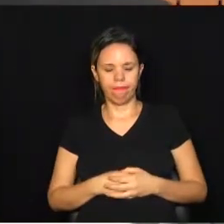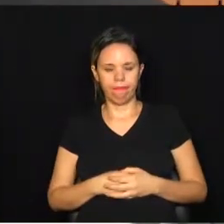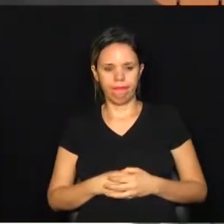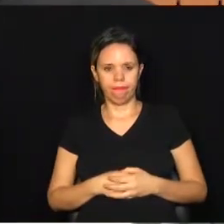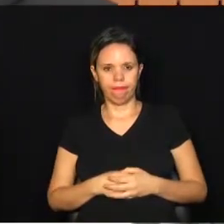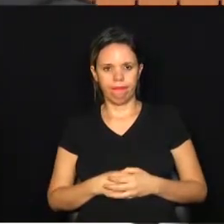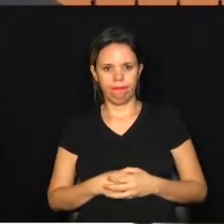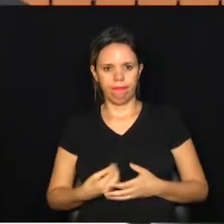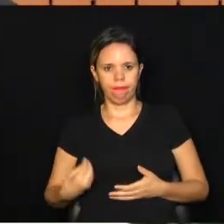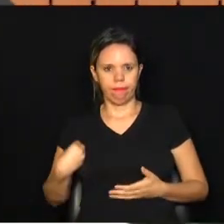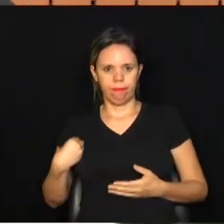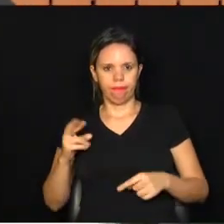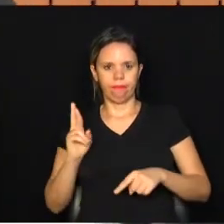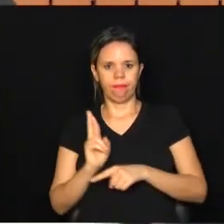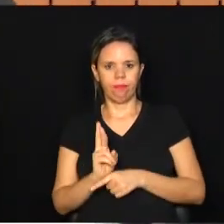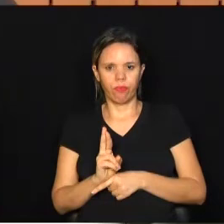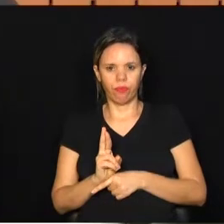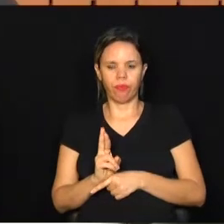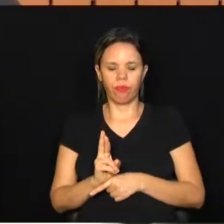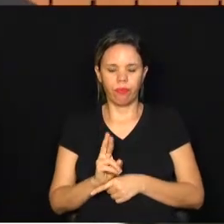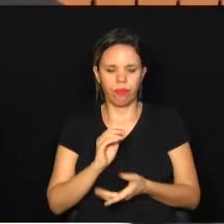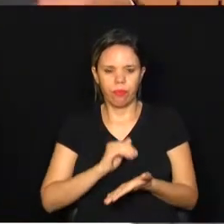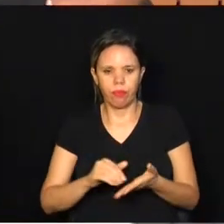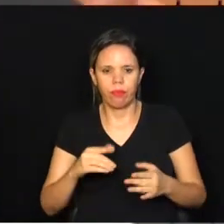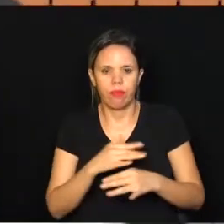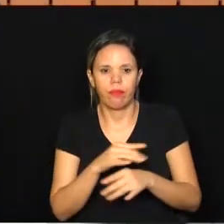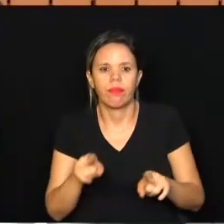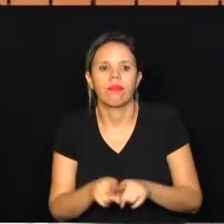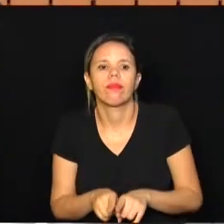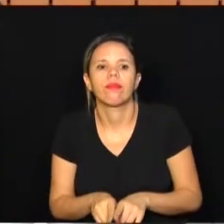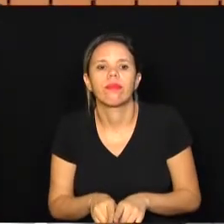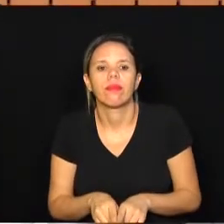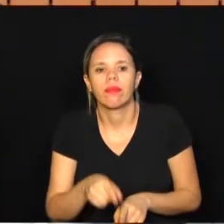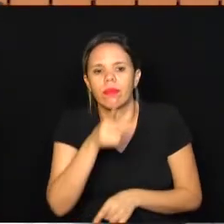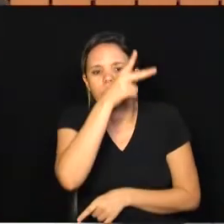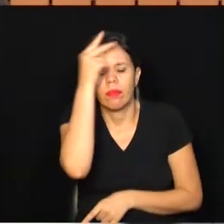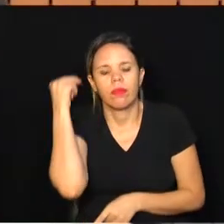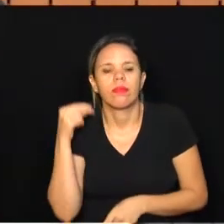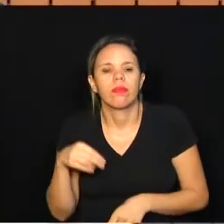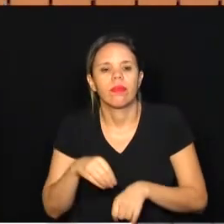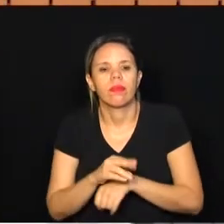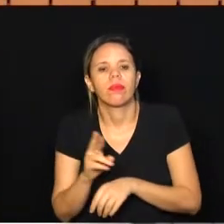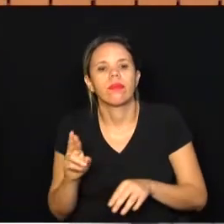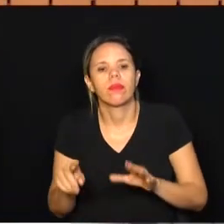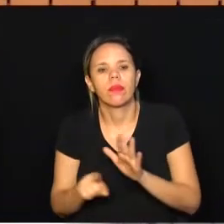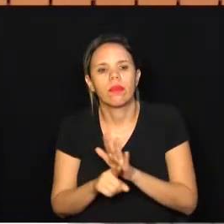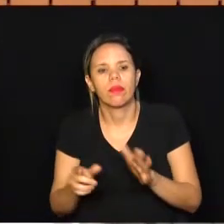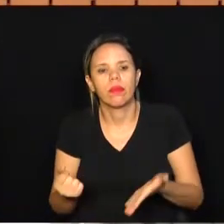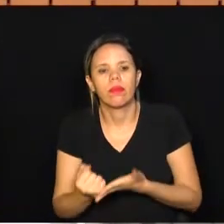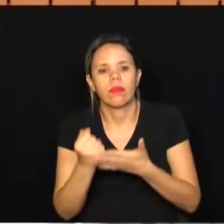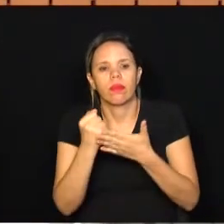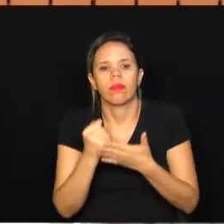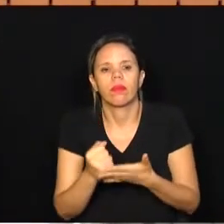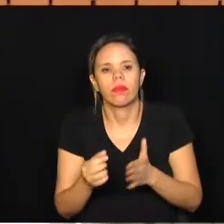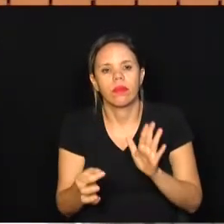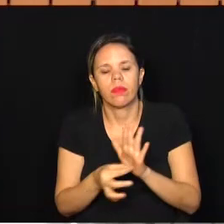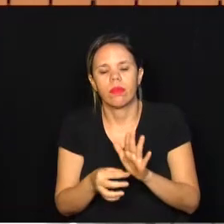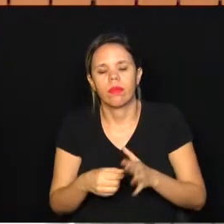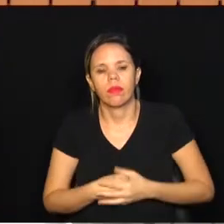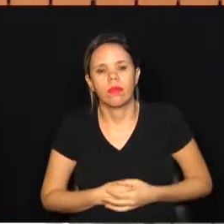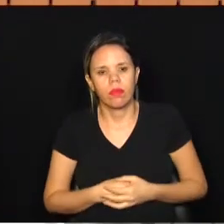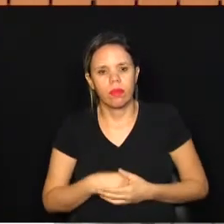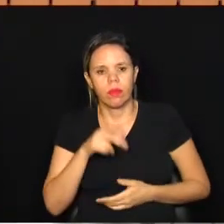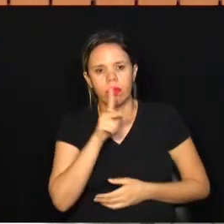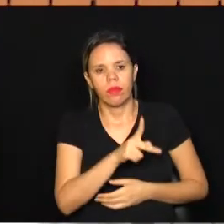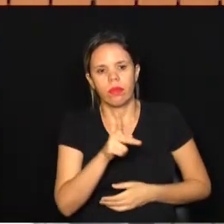está aqui representando, né, a Secretaria de Planejamento, tanto a Prefeitura, trazendo também as suas contribuições e esse olhar.